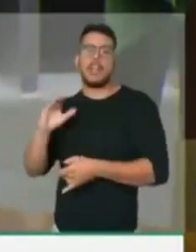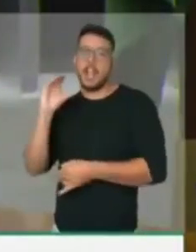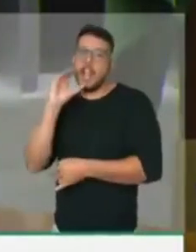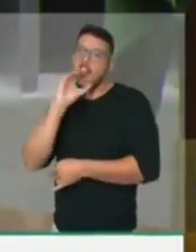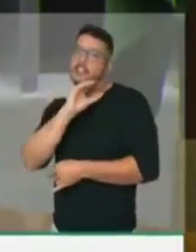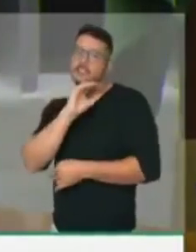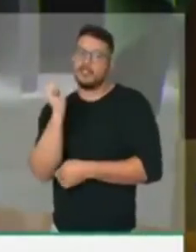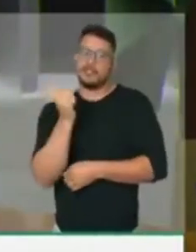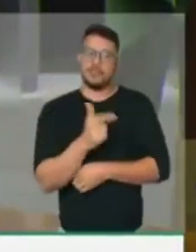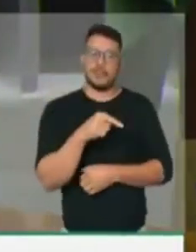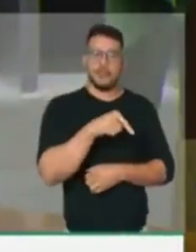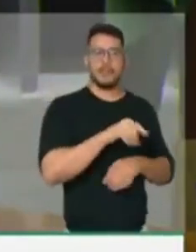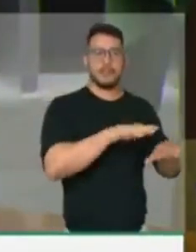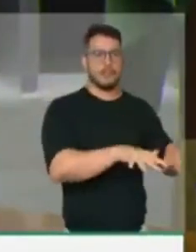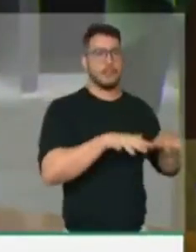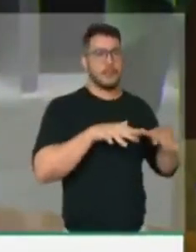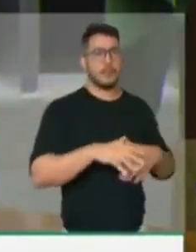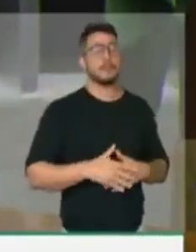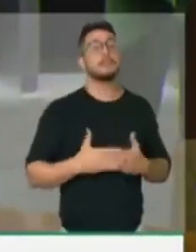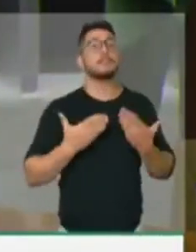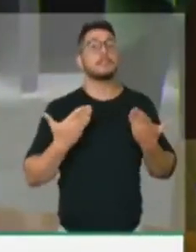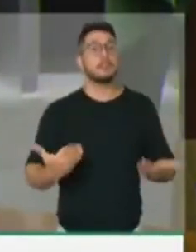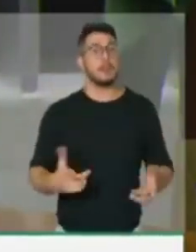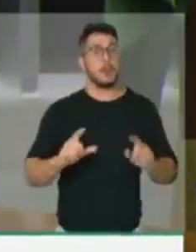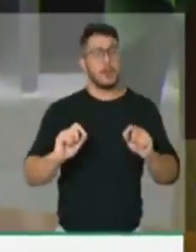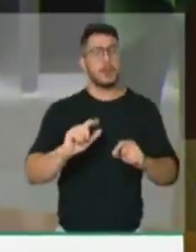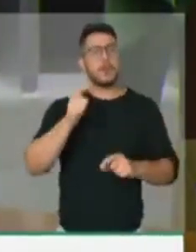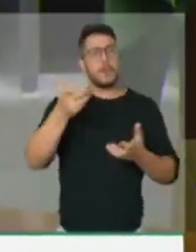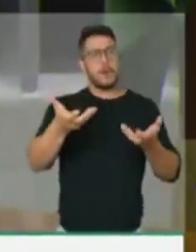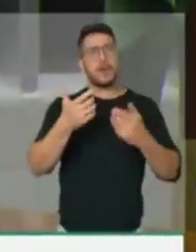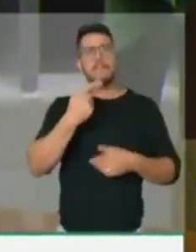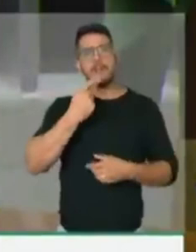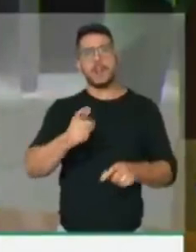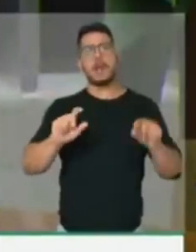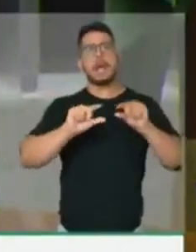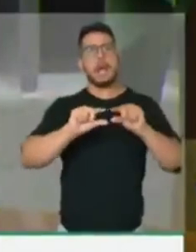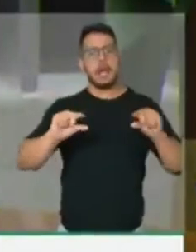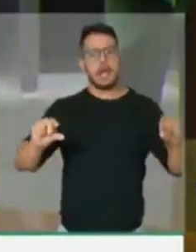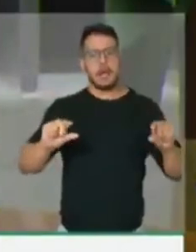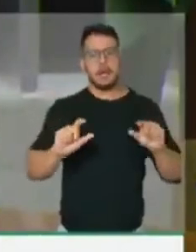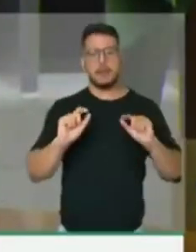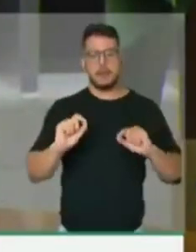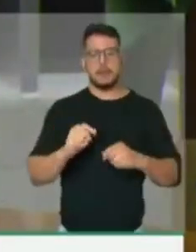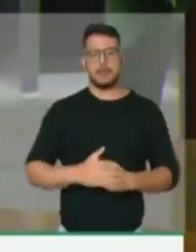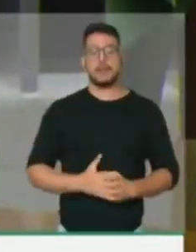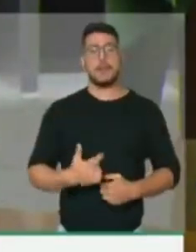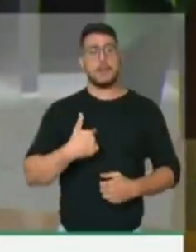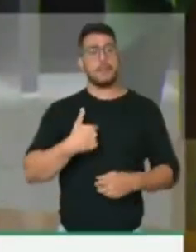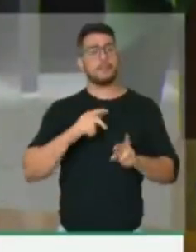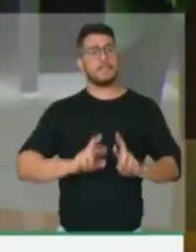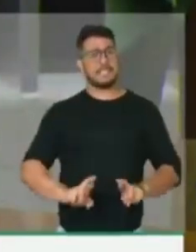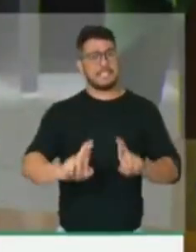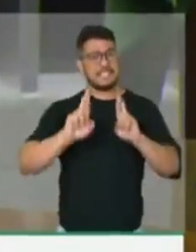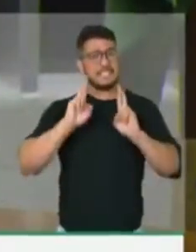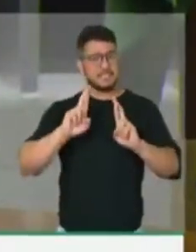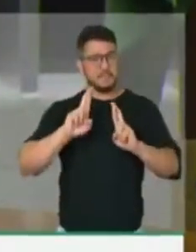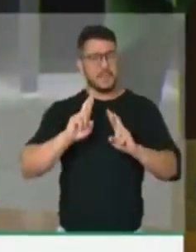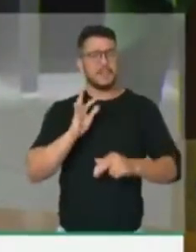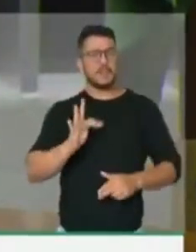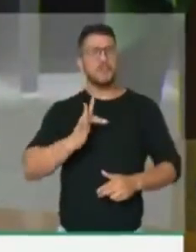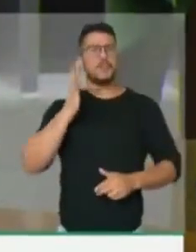aqui a frase que eu disse nas redes sociais e pela qual o senhor me bloqueou, que eu espero que um dia